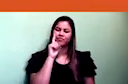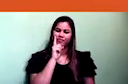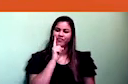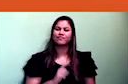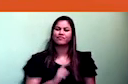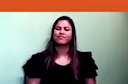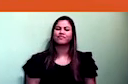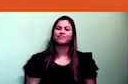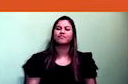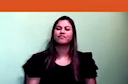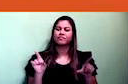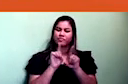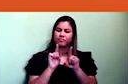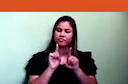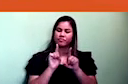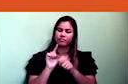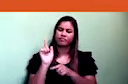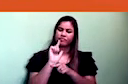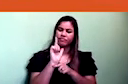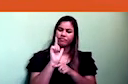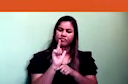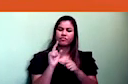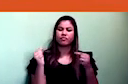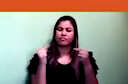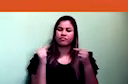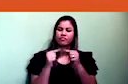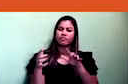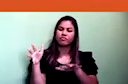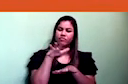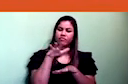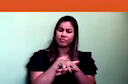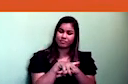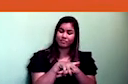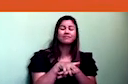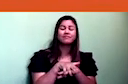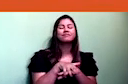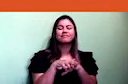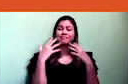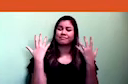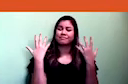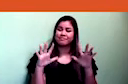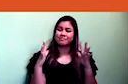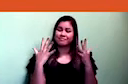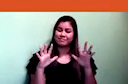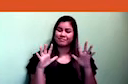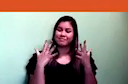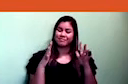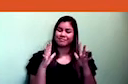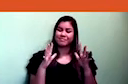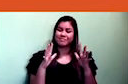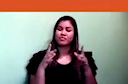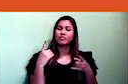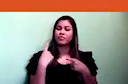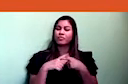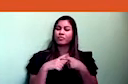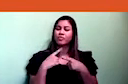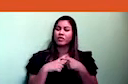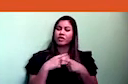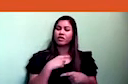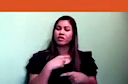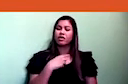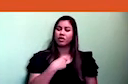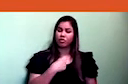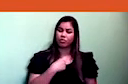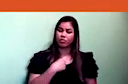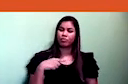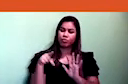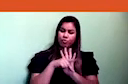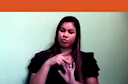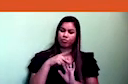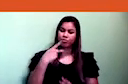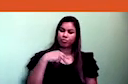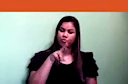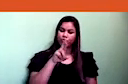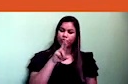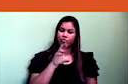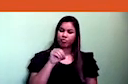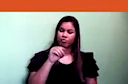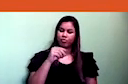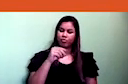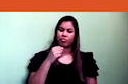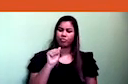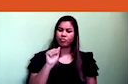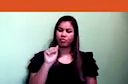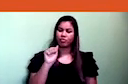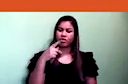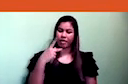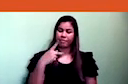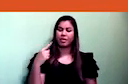gestão da inclusão. Eu parabenizo o pessoal também envolvido, porque eu sou agente do PROATO em Campinas, responsável também pela